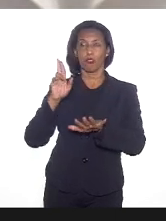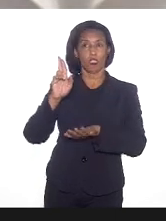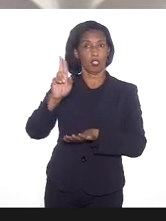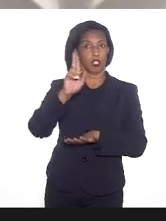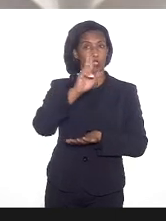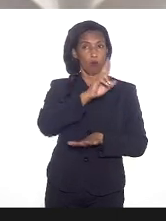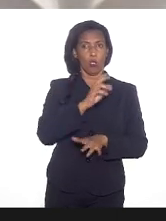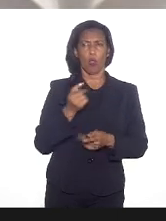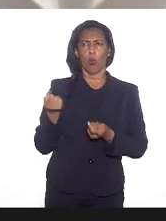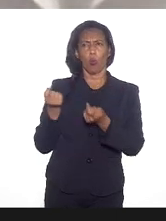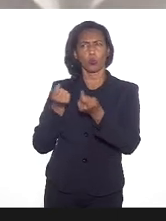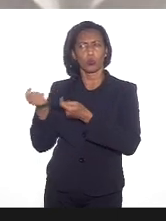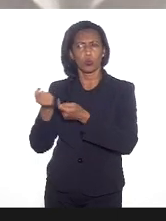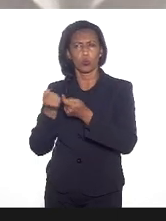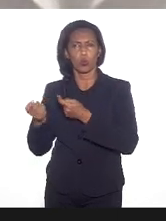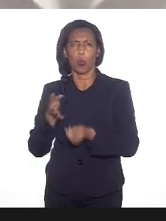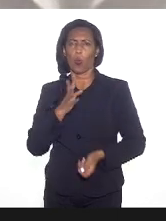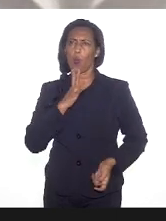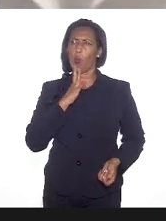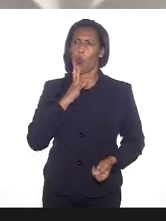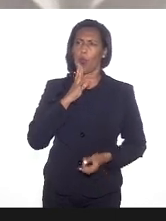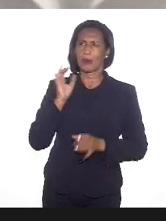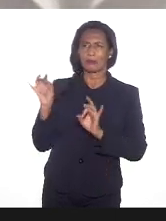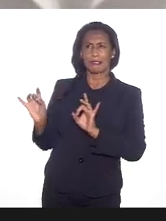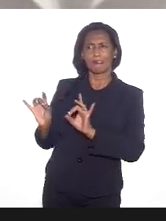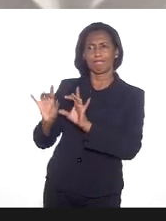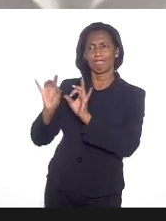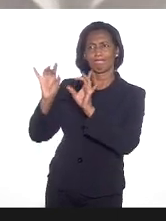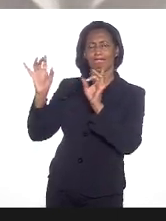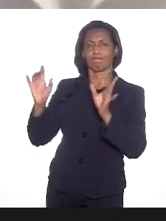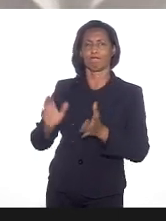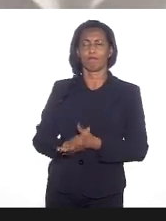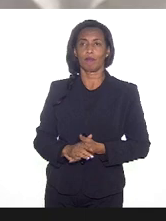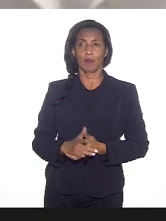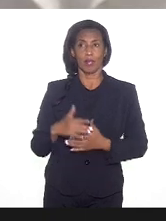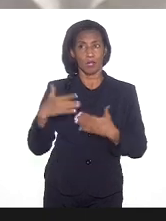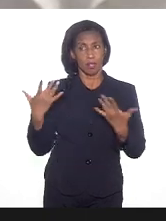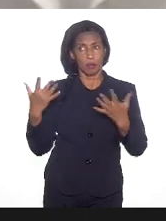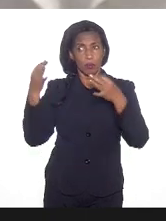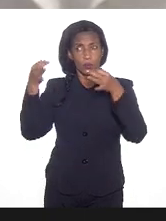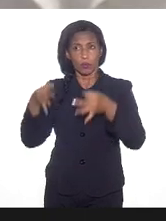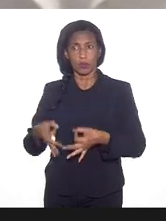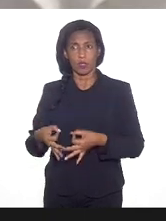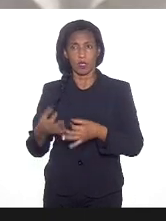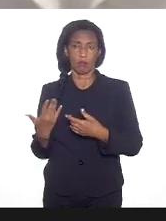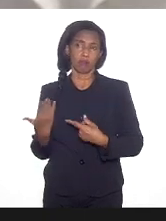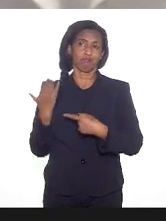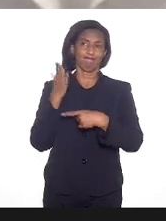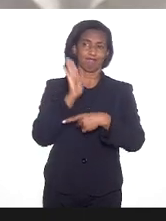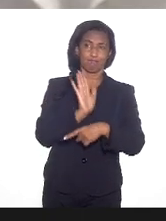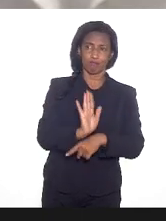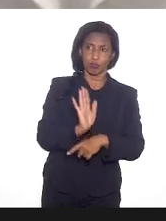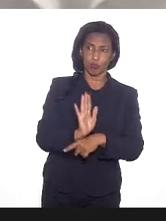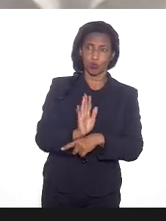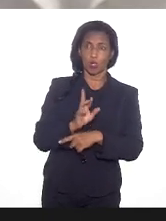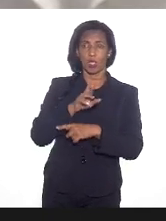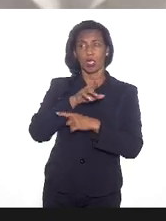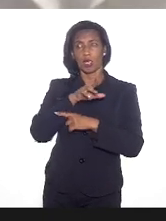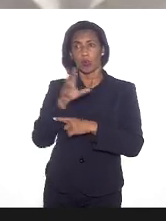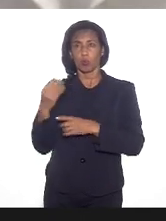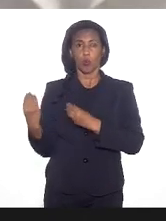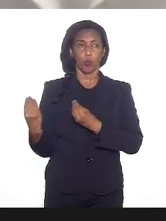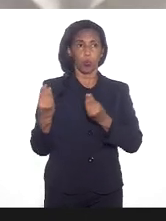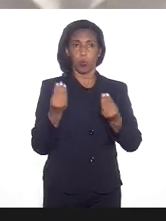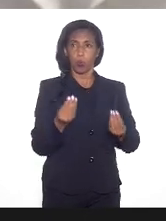de controle, né, com conhecimento mais específico, que, por certo, contribuíram para não só